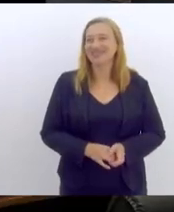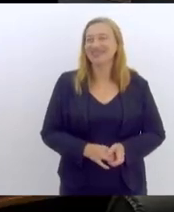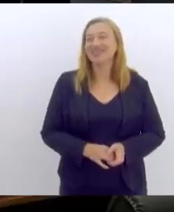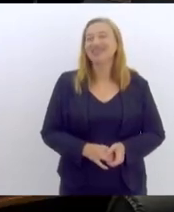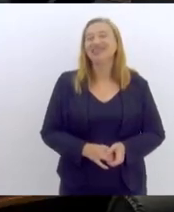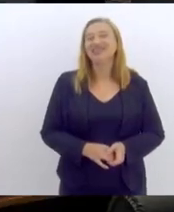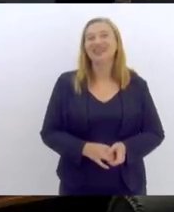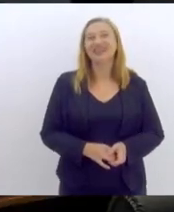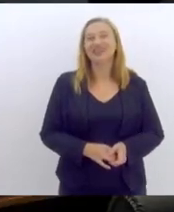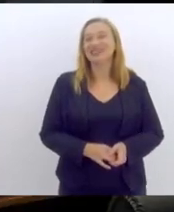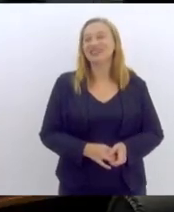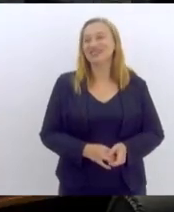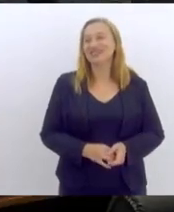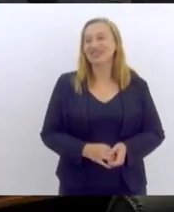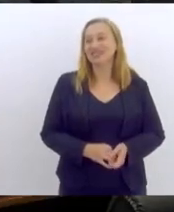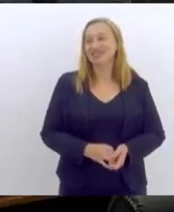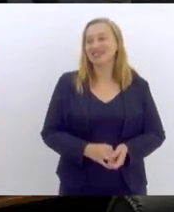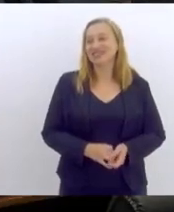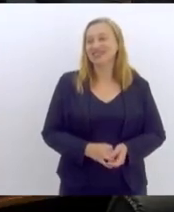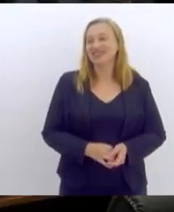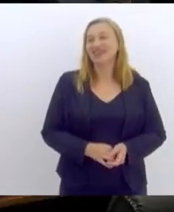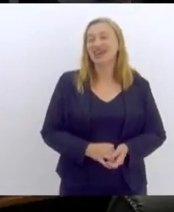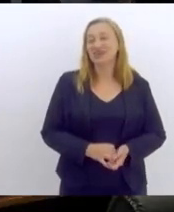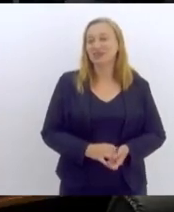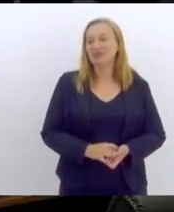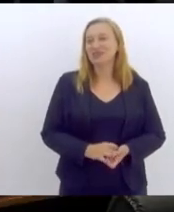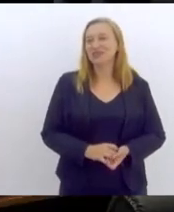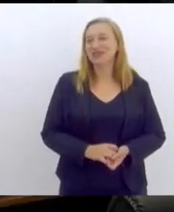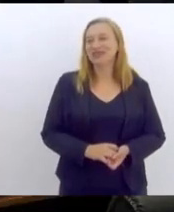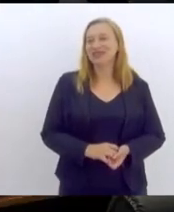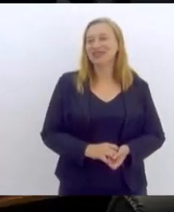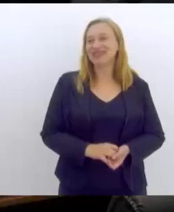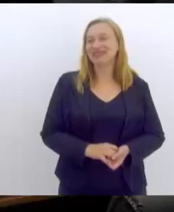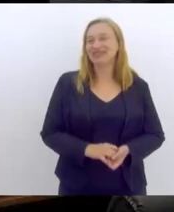Que abre lá, tribuna. Não, ele está lá.